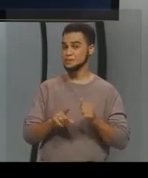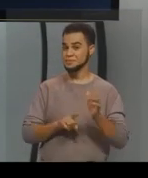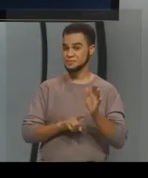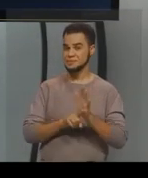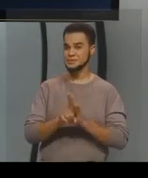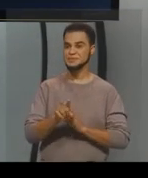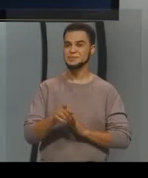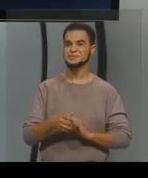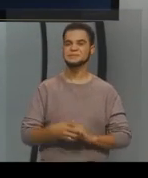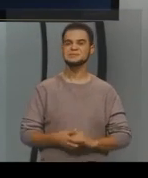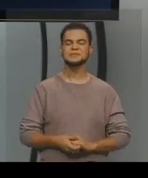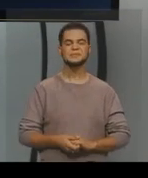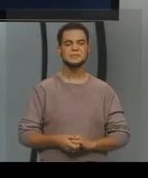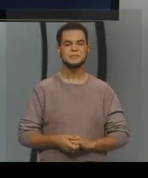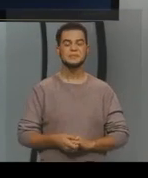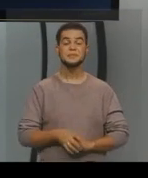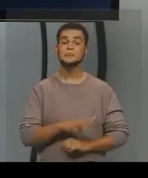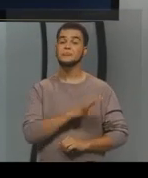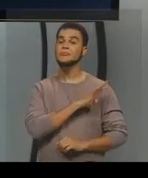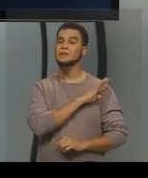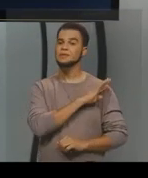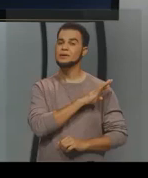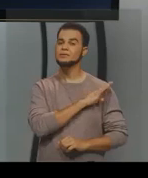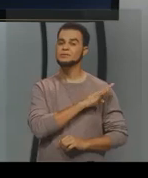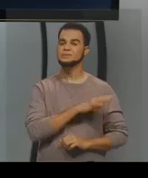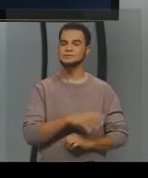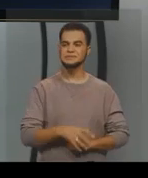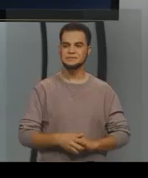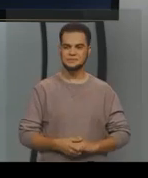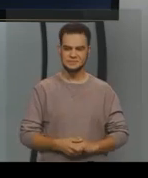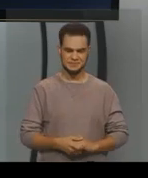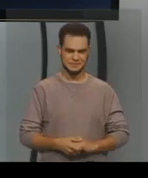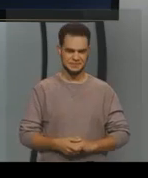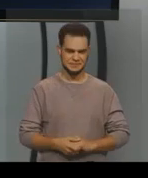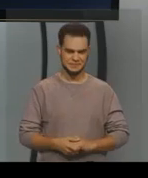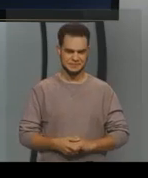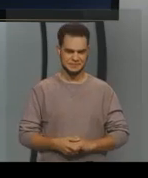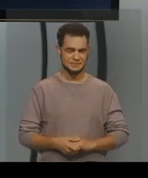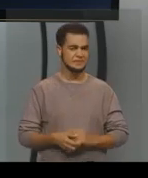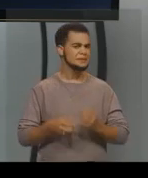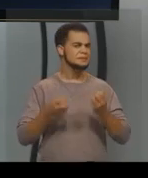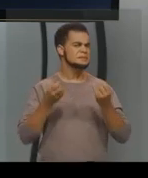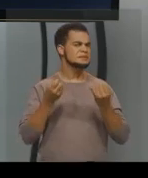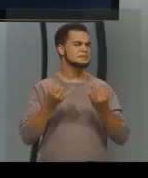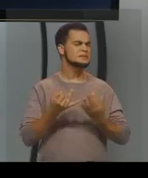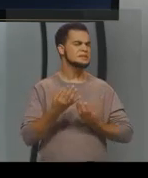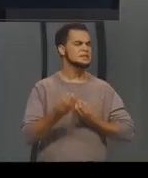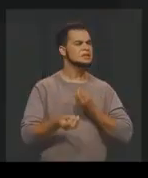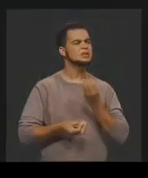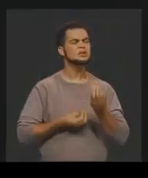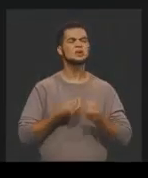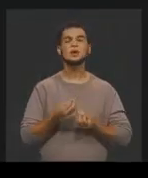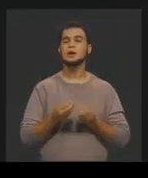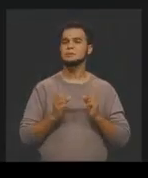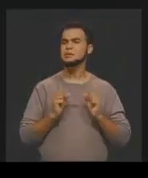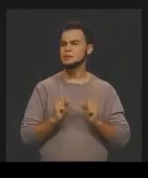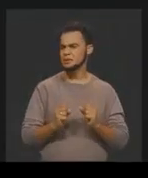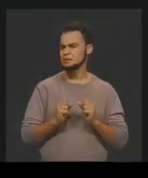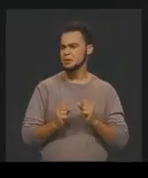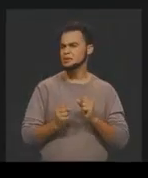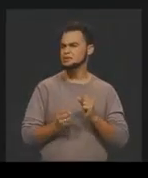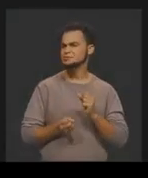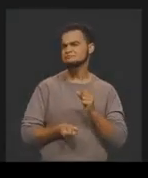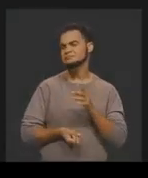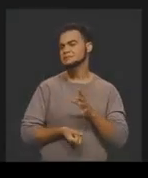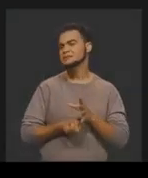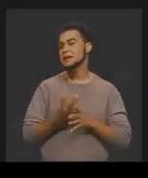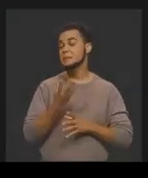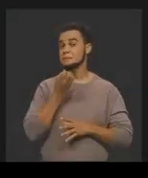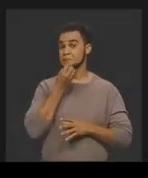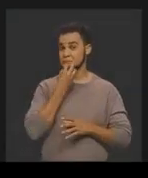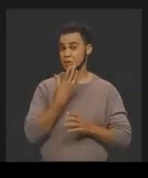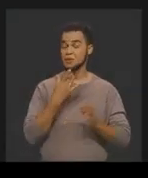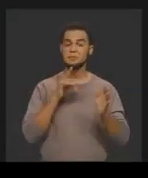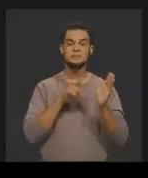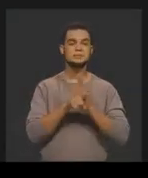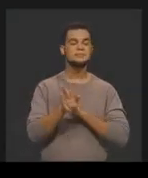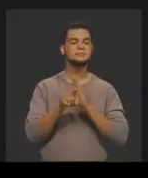É uma pergunta do 4º ano. Me dê uma dica de como posso montar boas perguntas para me